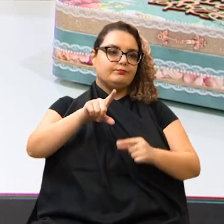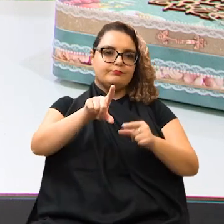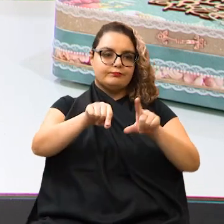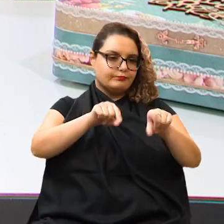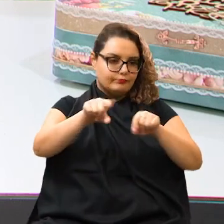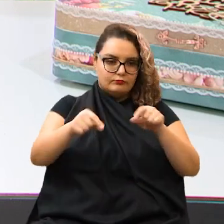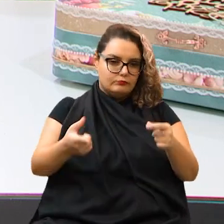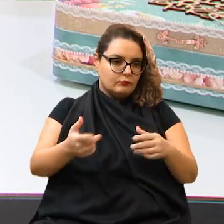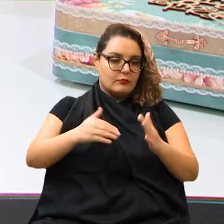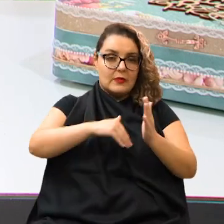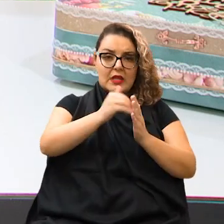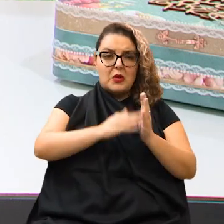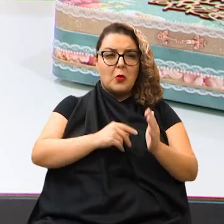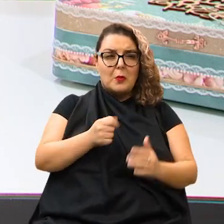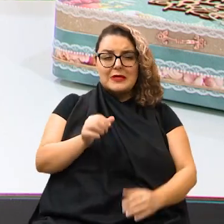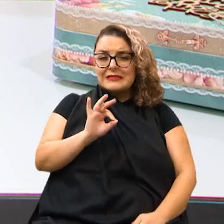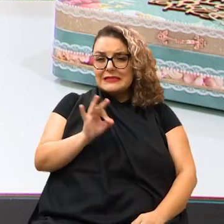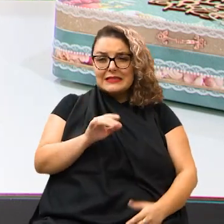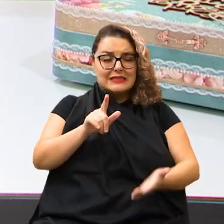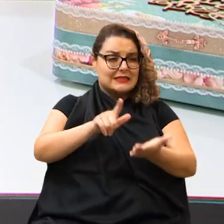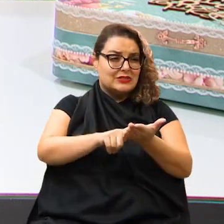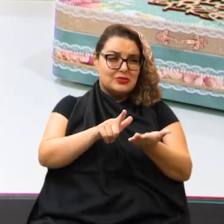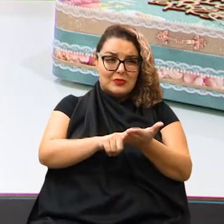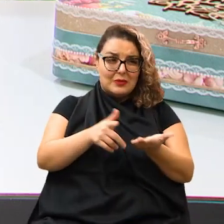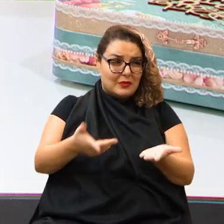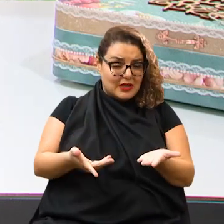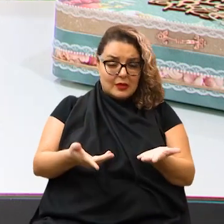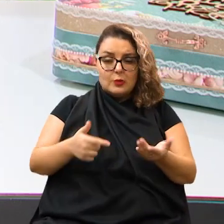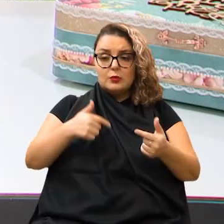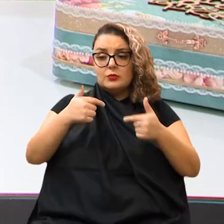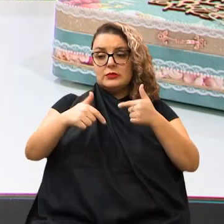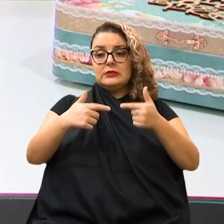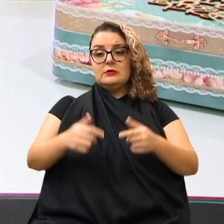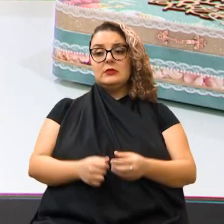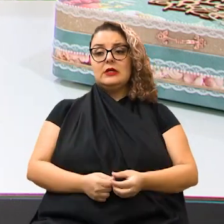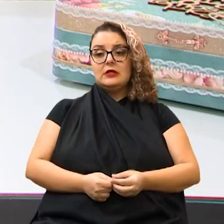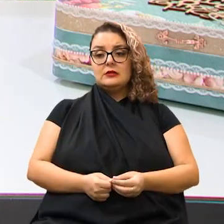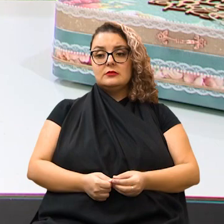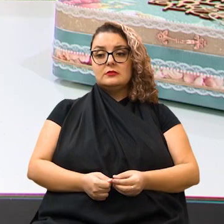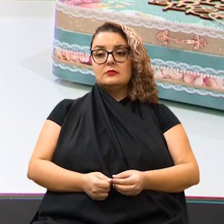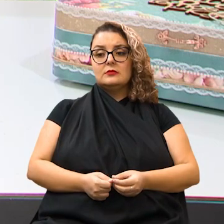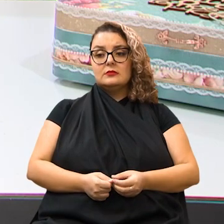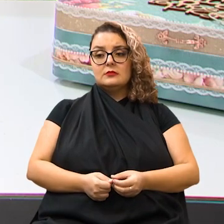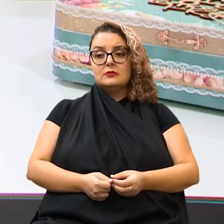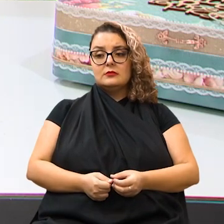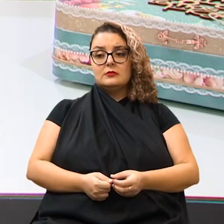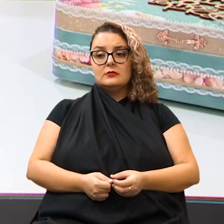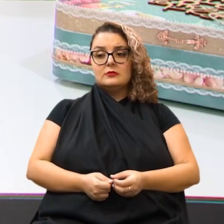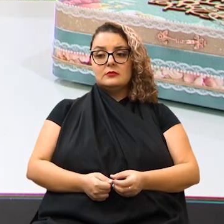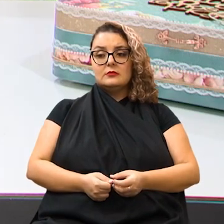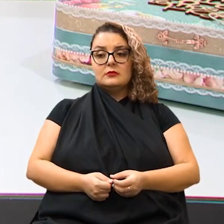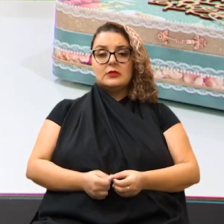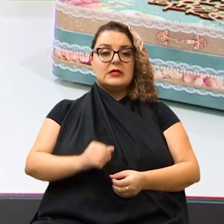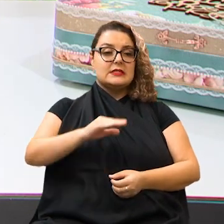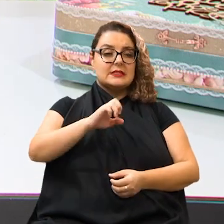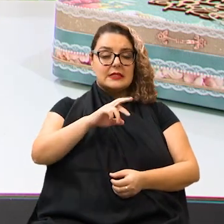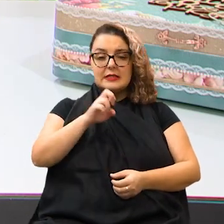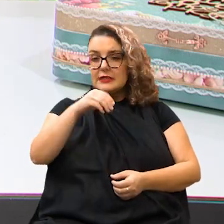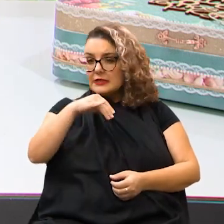de tinta, quase nada de papel. A gente trabalhava muito tinha muito arte